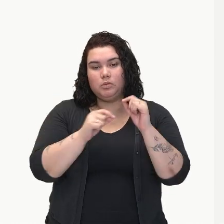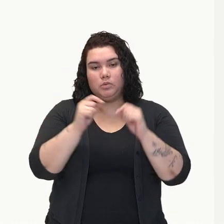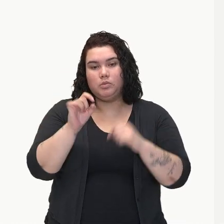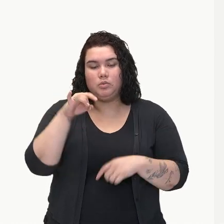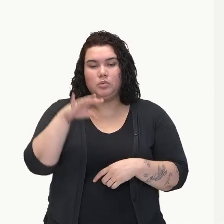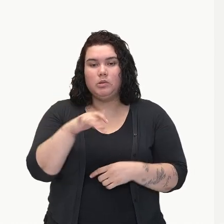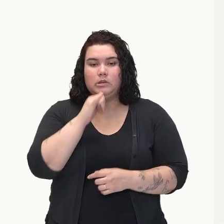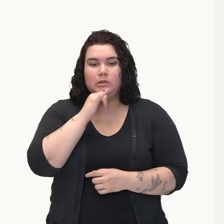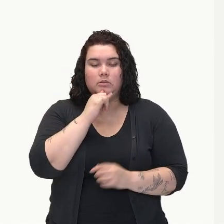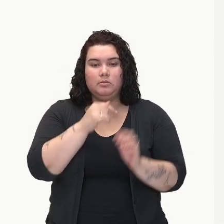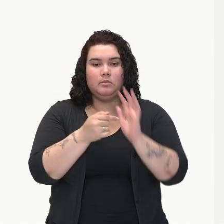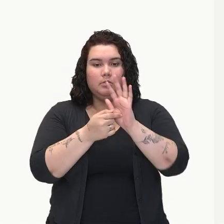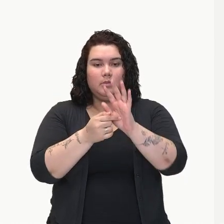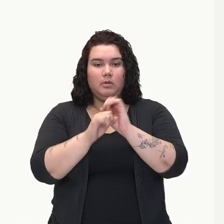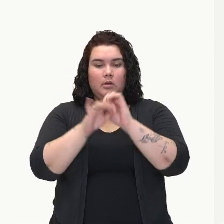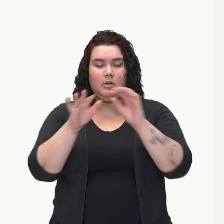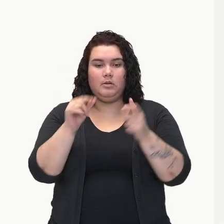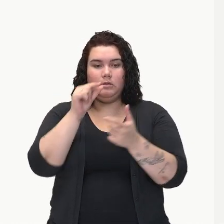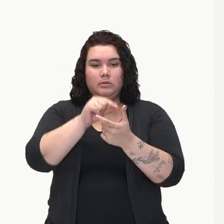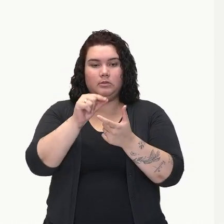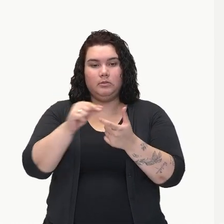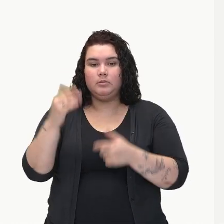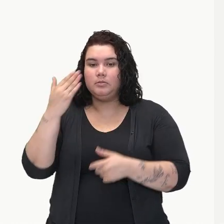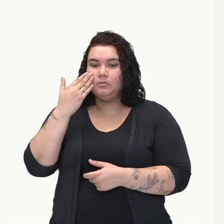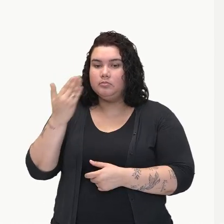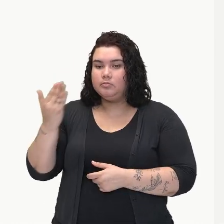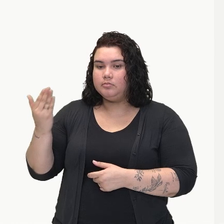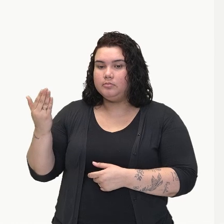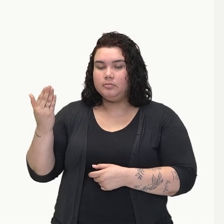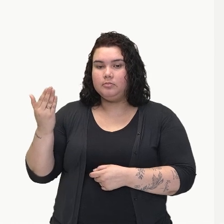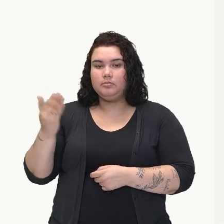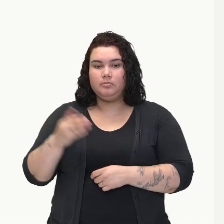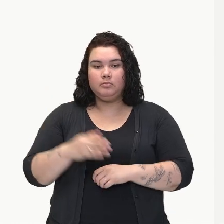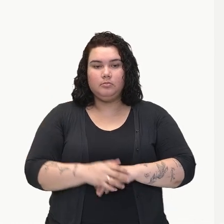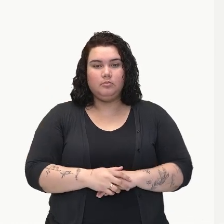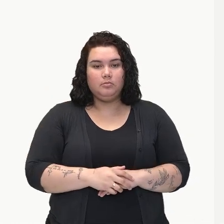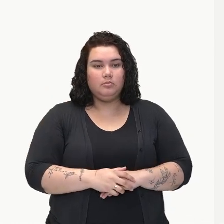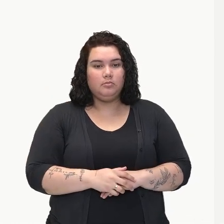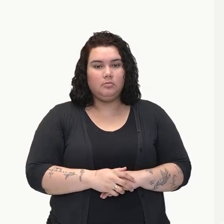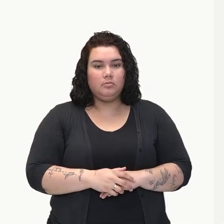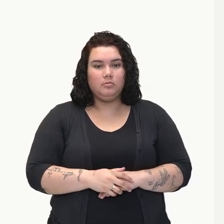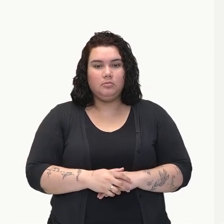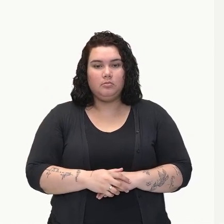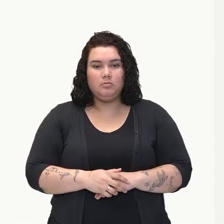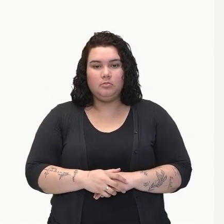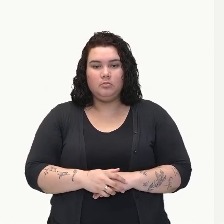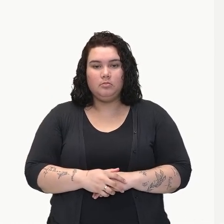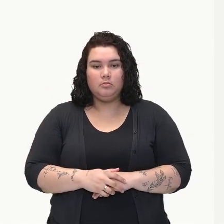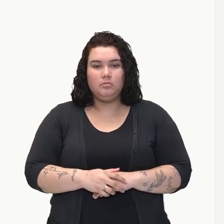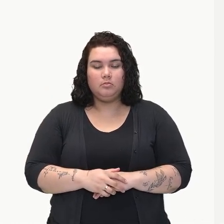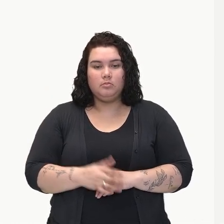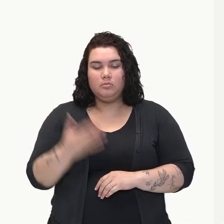ter uma ideia sobre essas sílabas poéticas. A gente tem aqui naquela noite